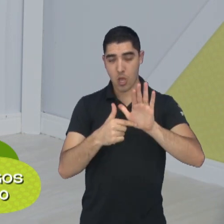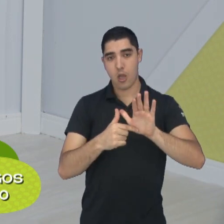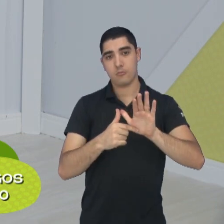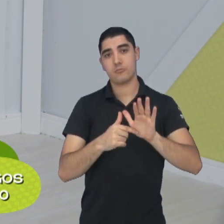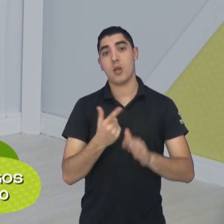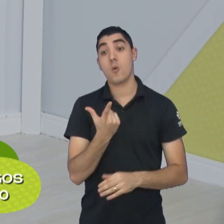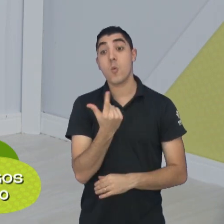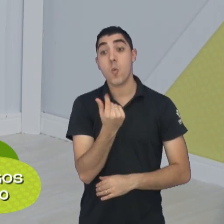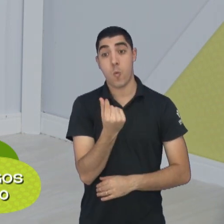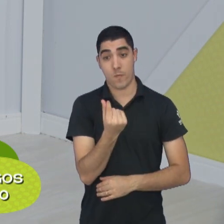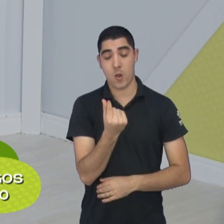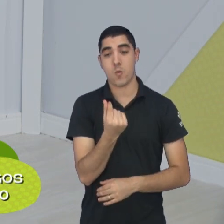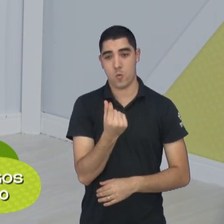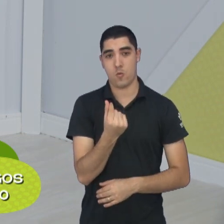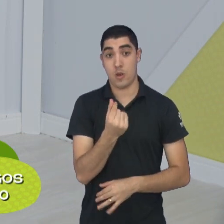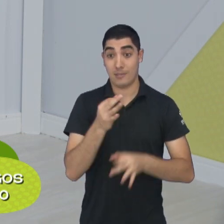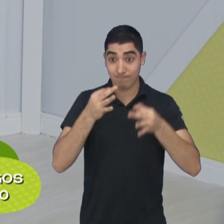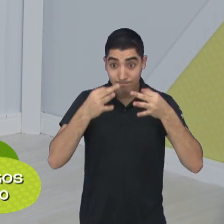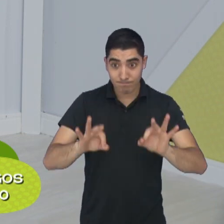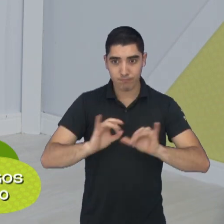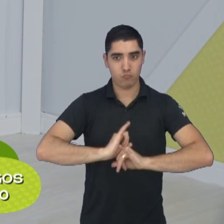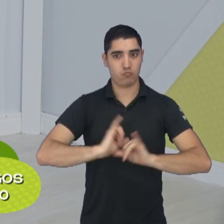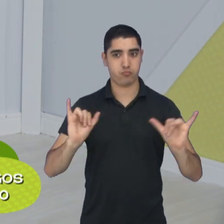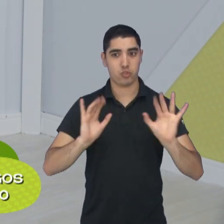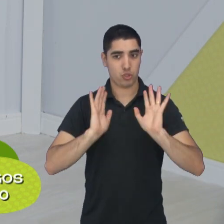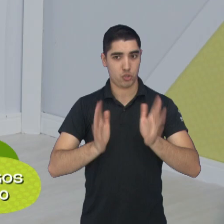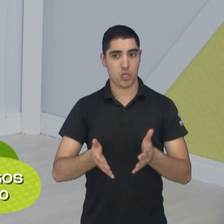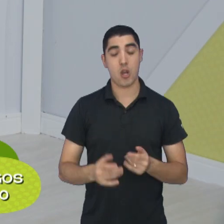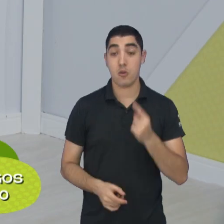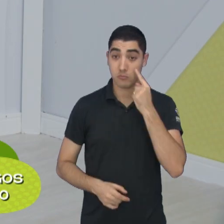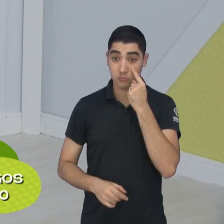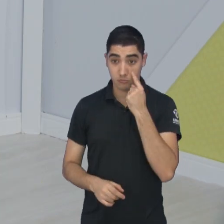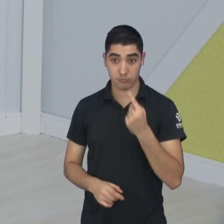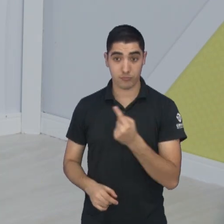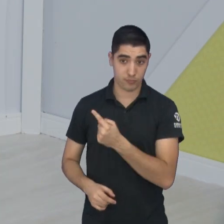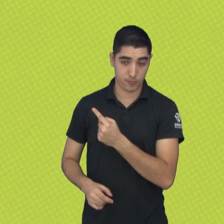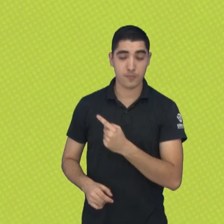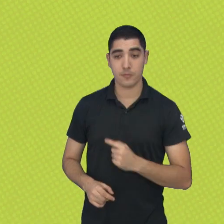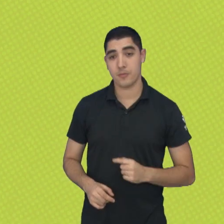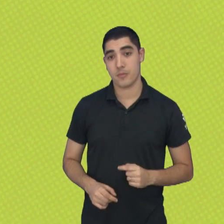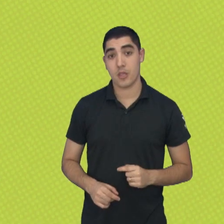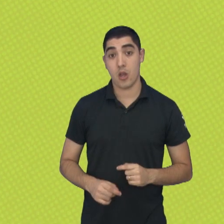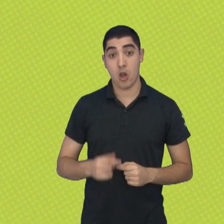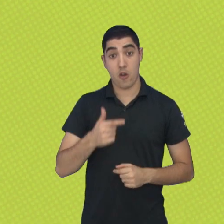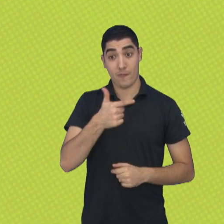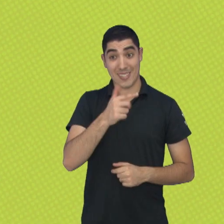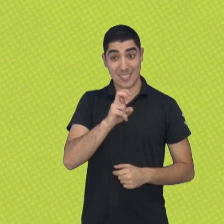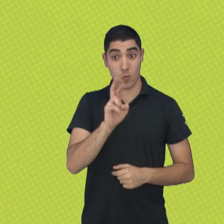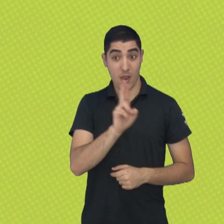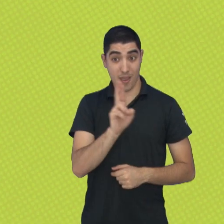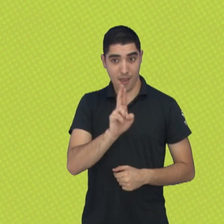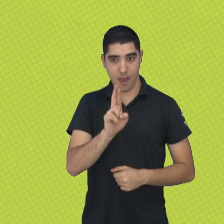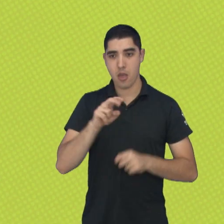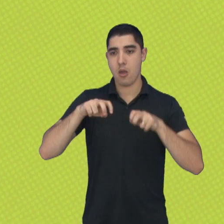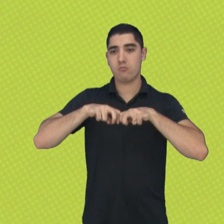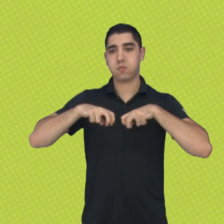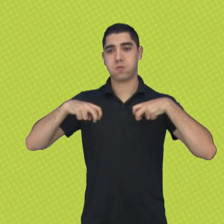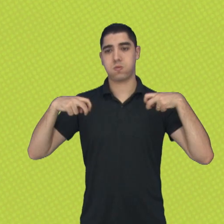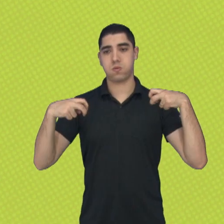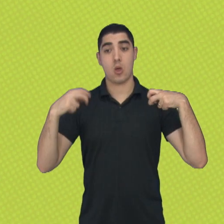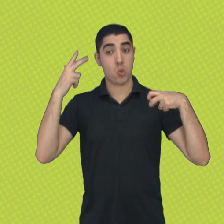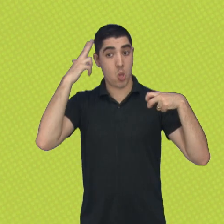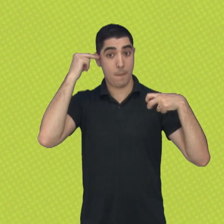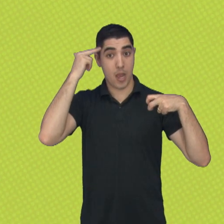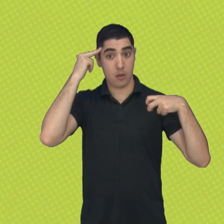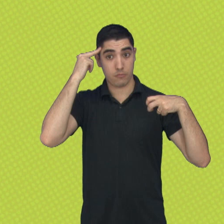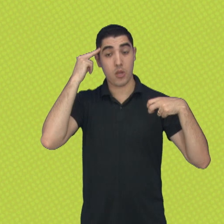valores atualizados aí para a Série A2. Então aqui, ó, arquibancada, R$ 25,00 o valor da inteira, R$